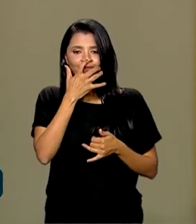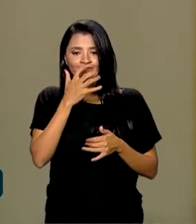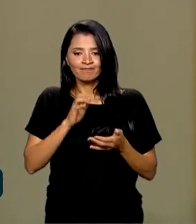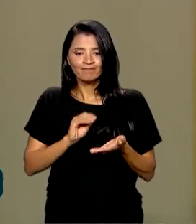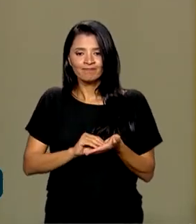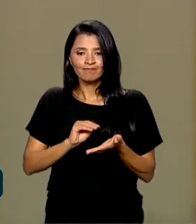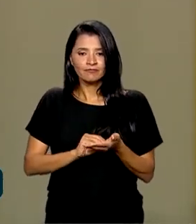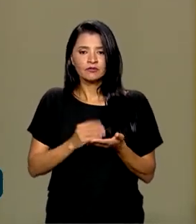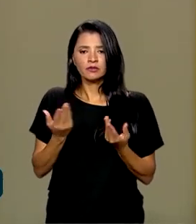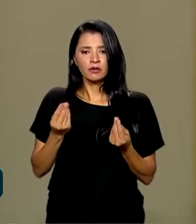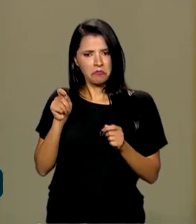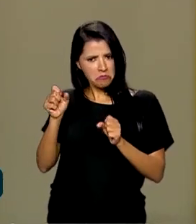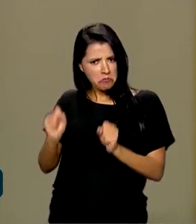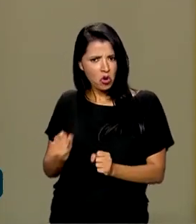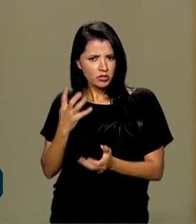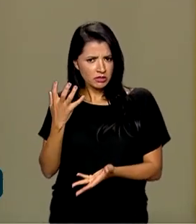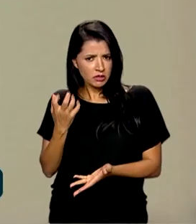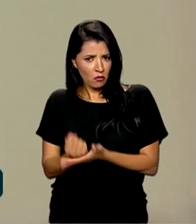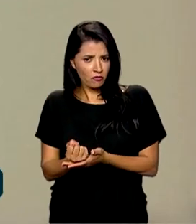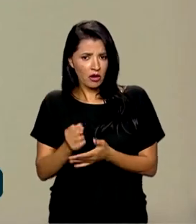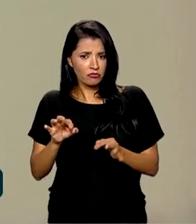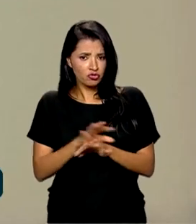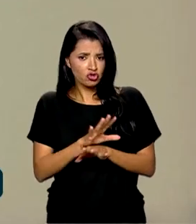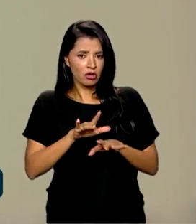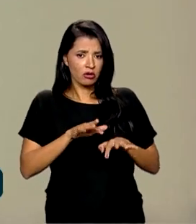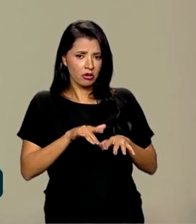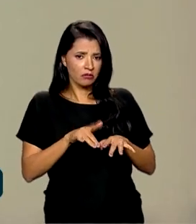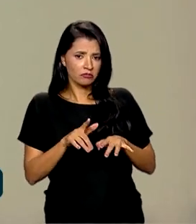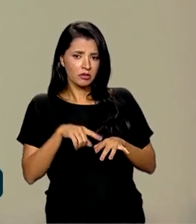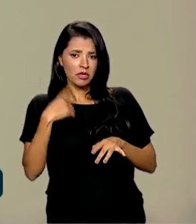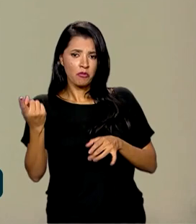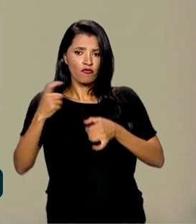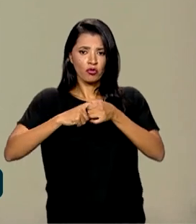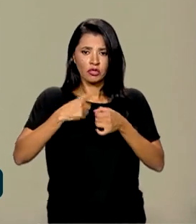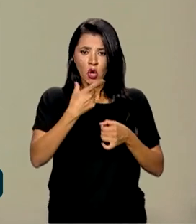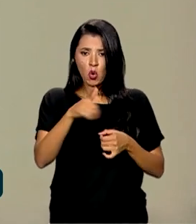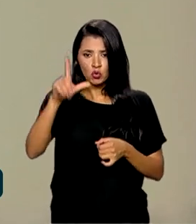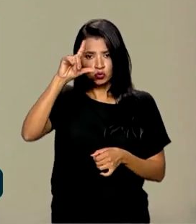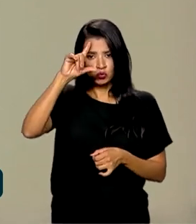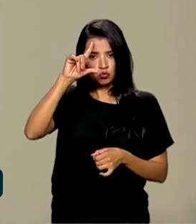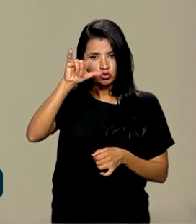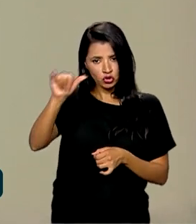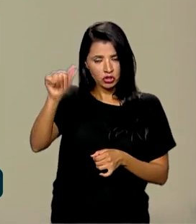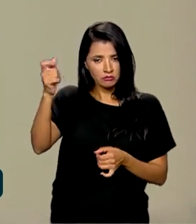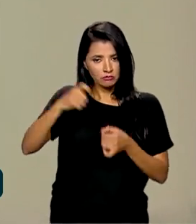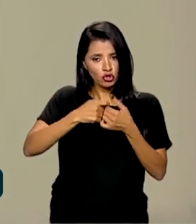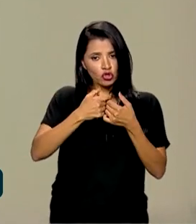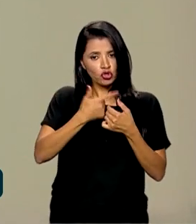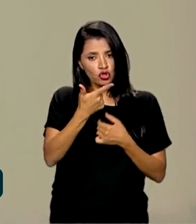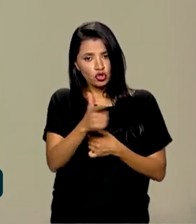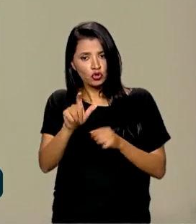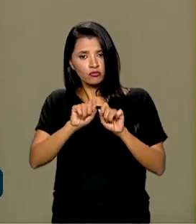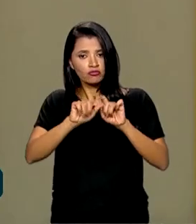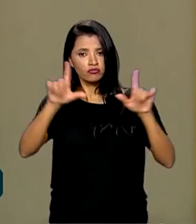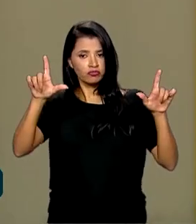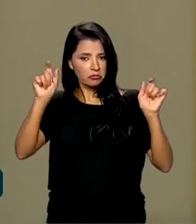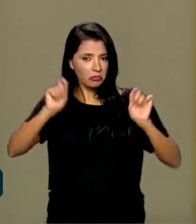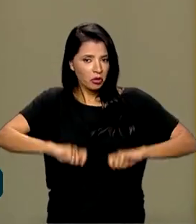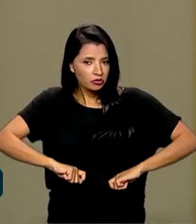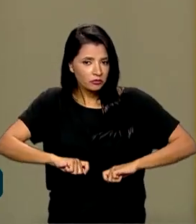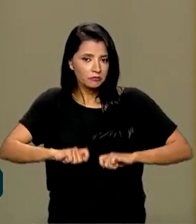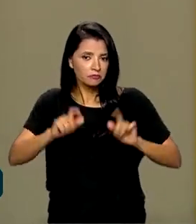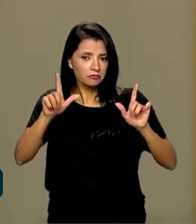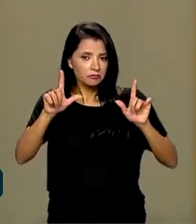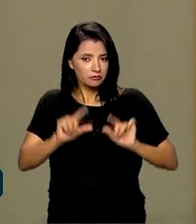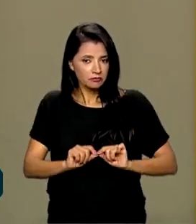Ela pode salvar o que ela já digitou ali e voltar no dia seguinte e reabrir aquele formulário? Pode. Ela vai ali num